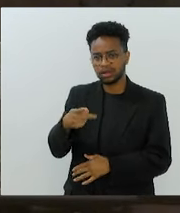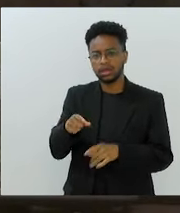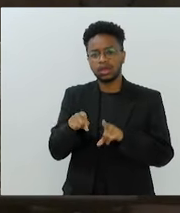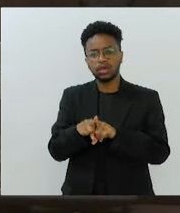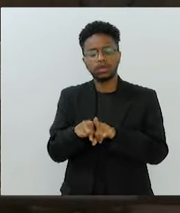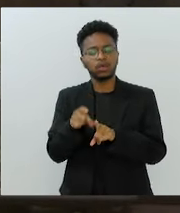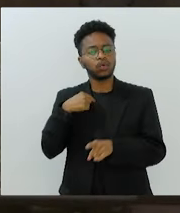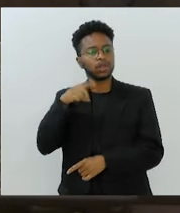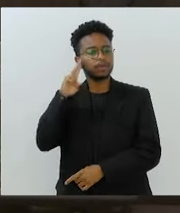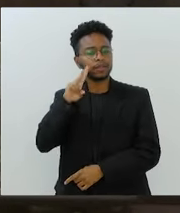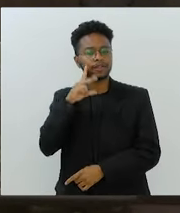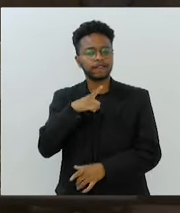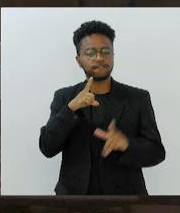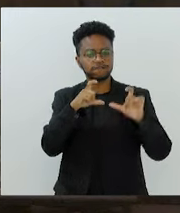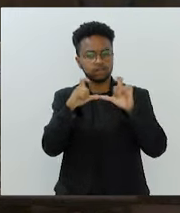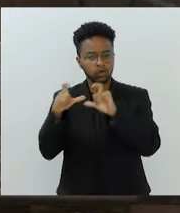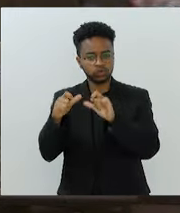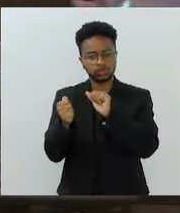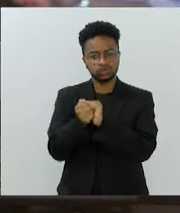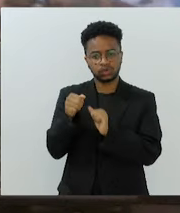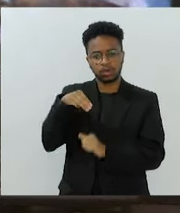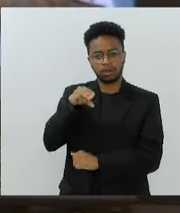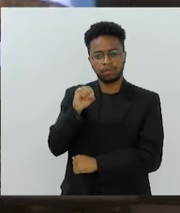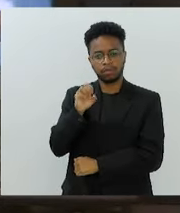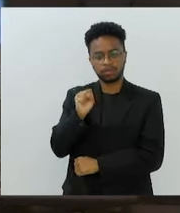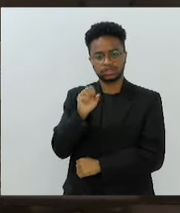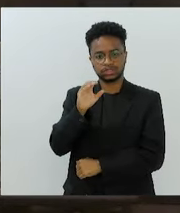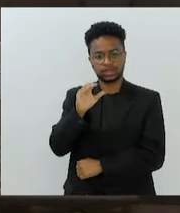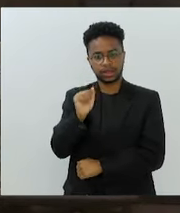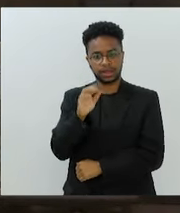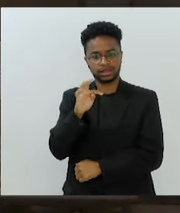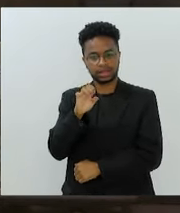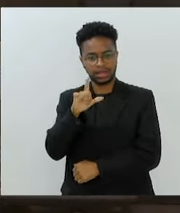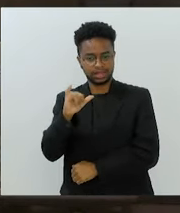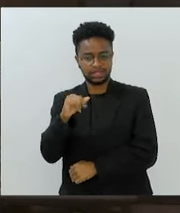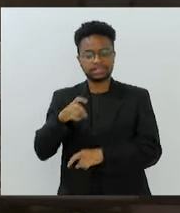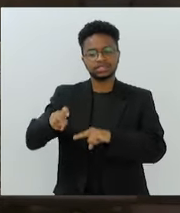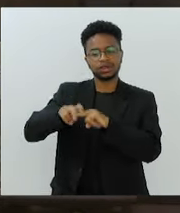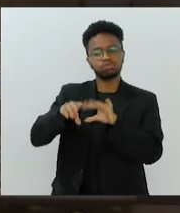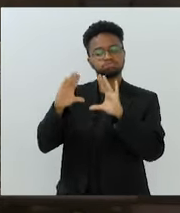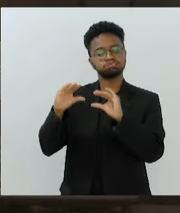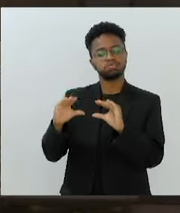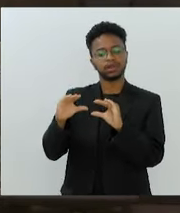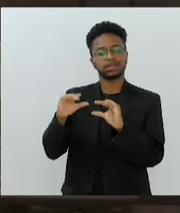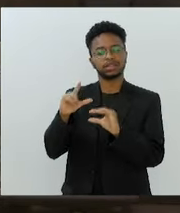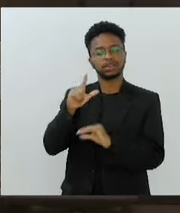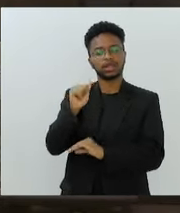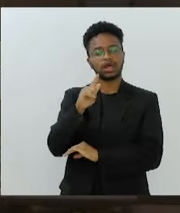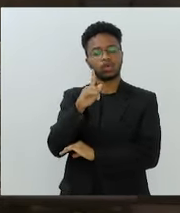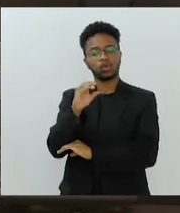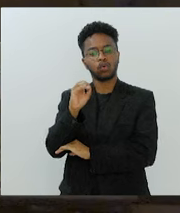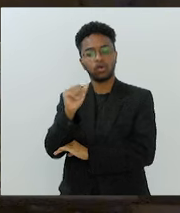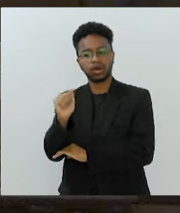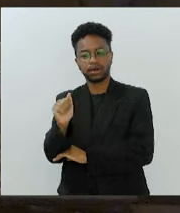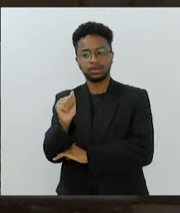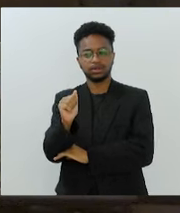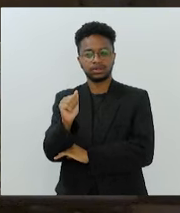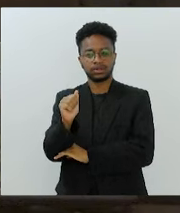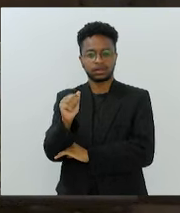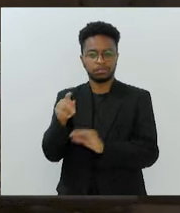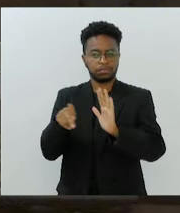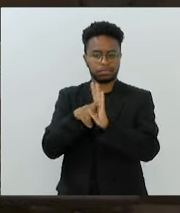as fotos que eu tenho com o Moscatelli. Sentado num sofá no meio da lagoa, uma das lagoas da